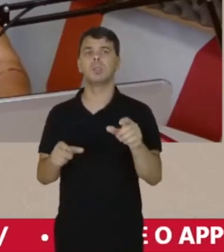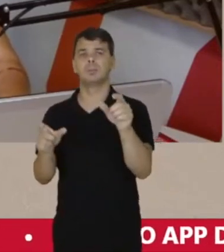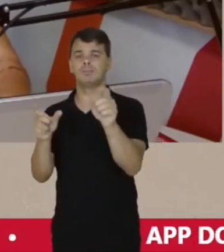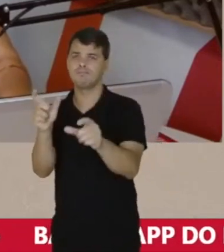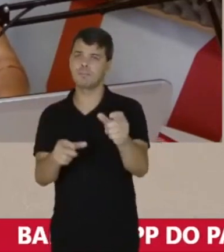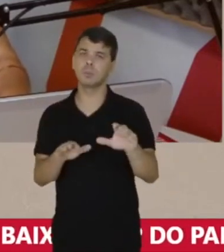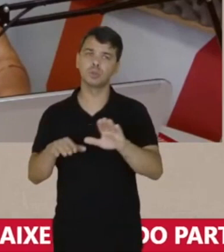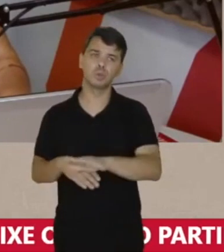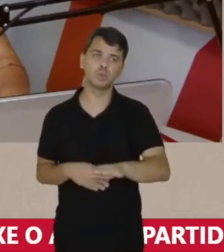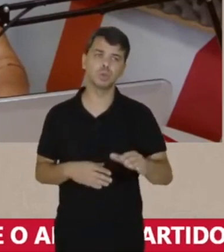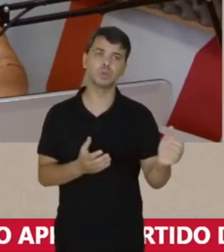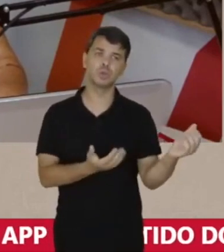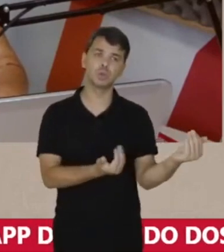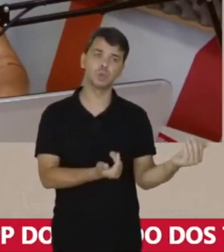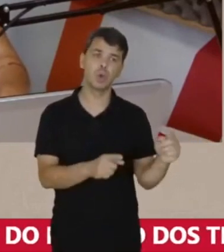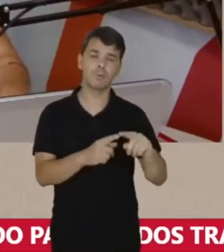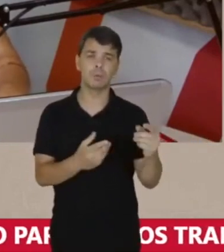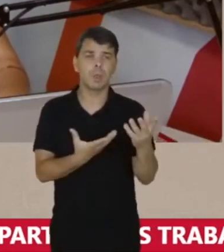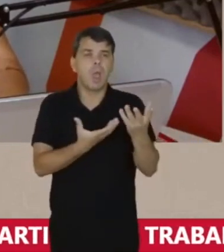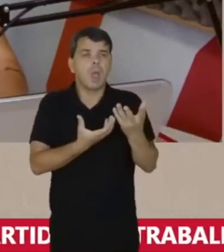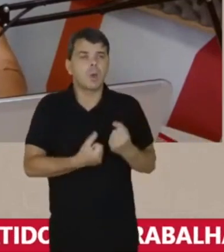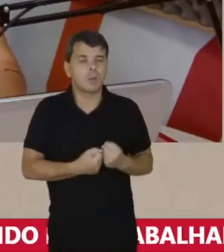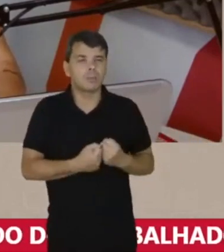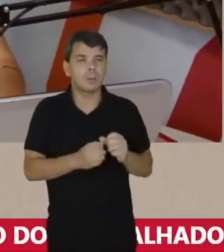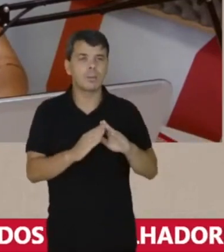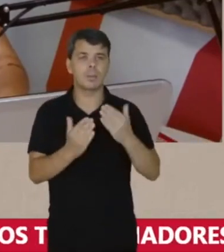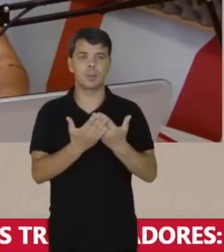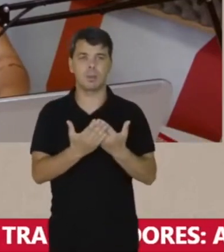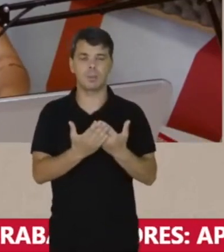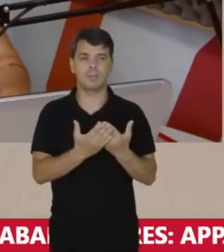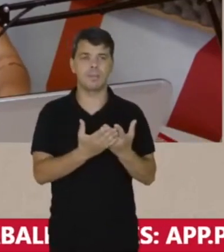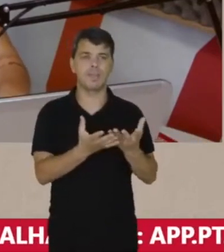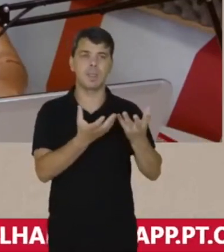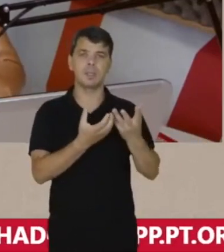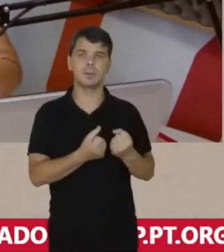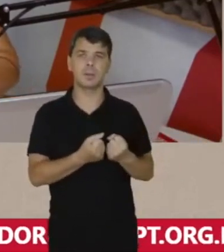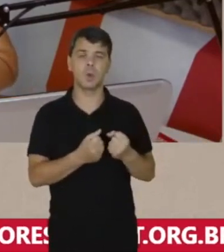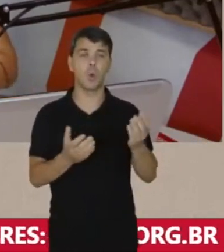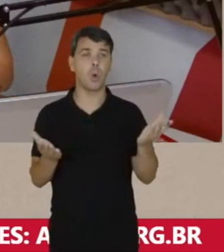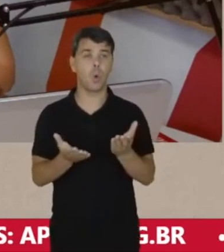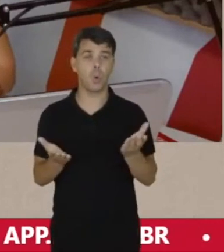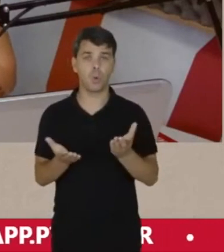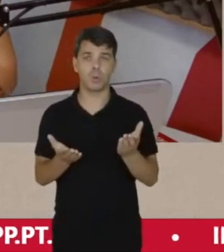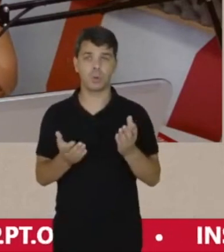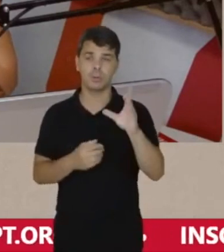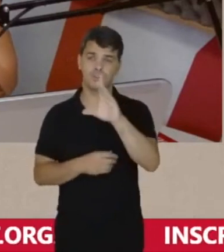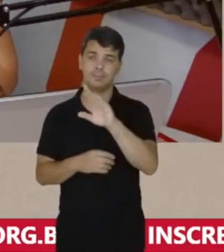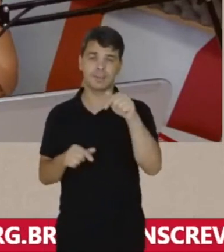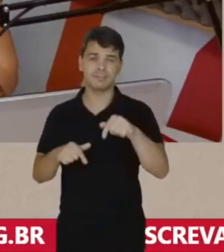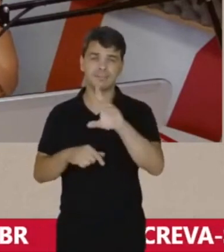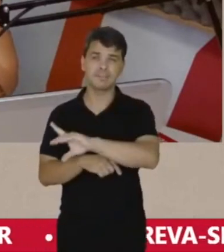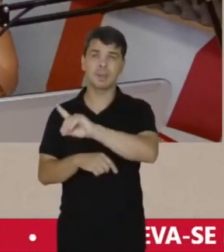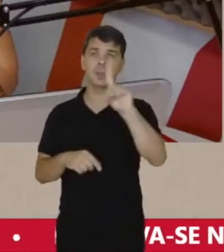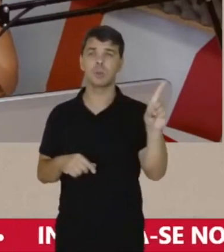né? Quando a gente os acolhe, quando a gente está na escola e a gente recebe, eu fico pensando hoje, né, nesse dia, né,